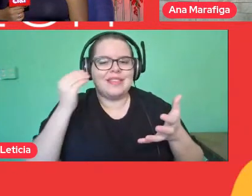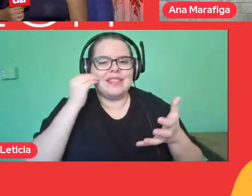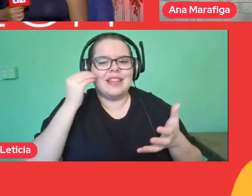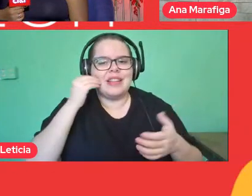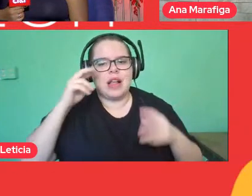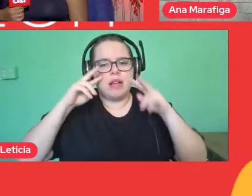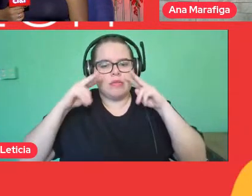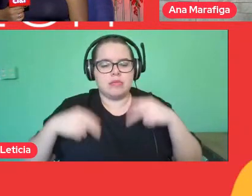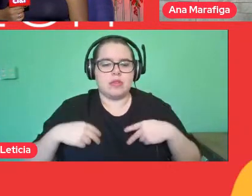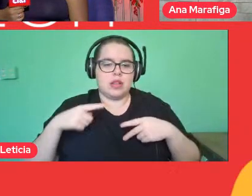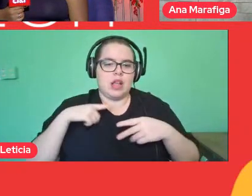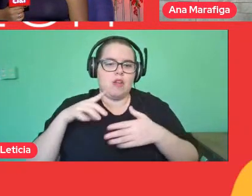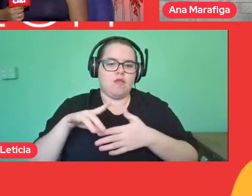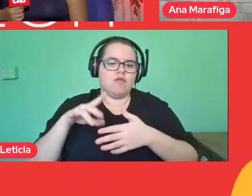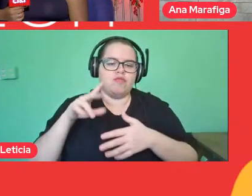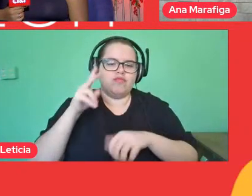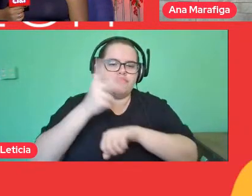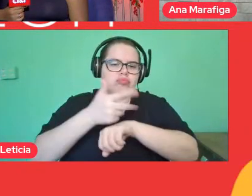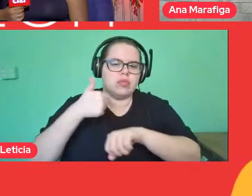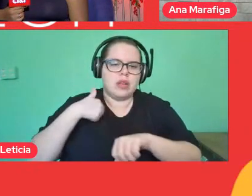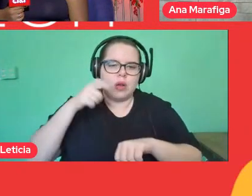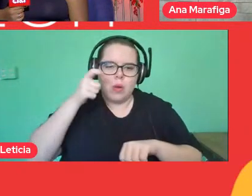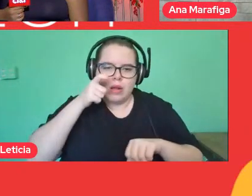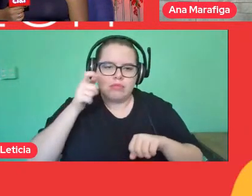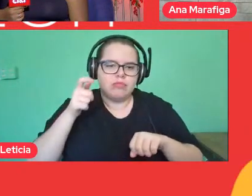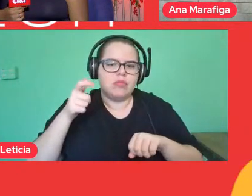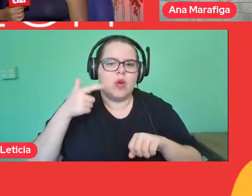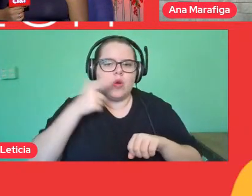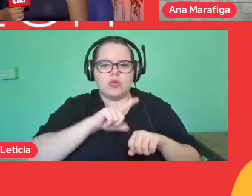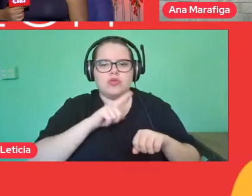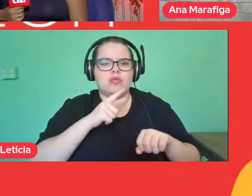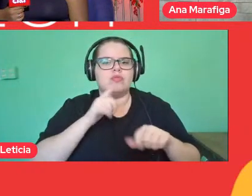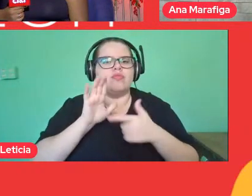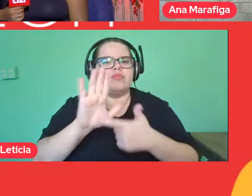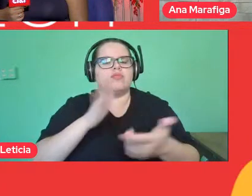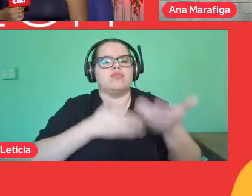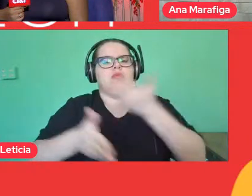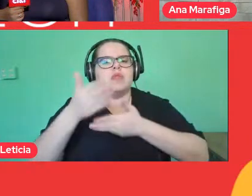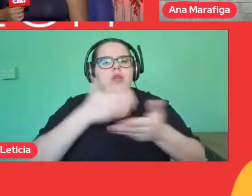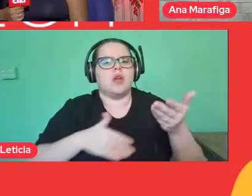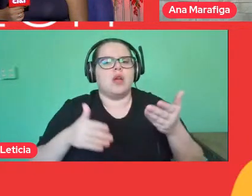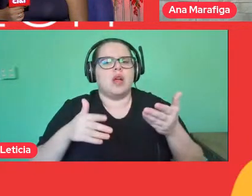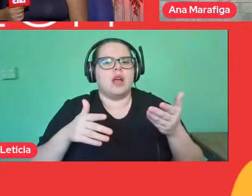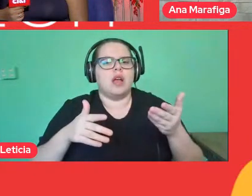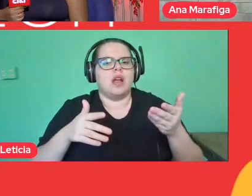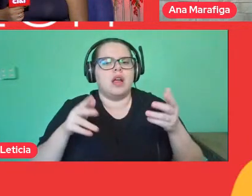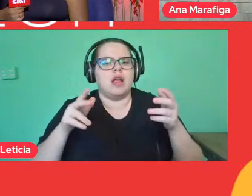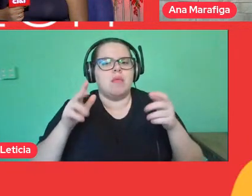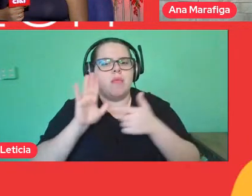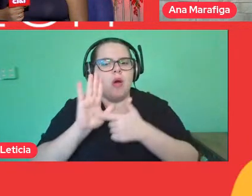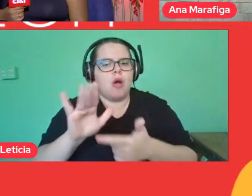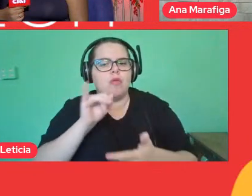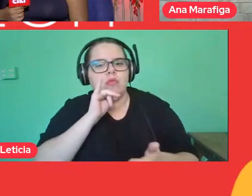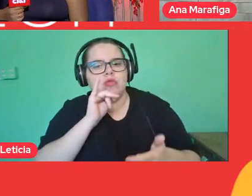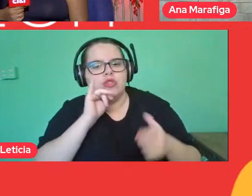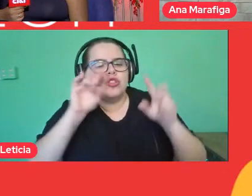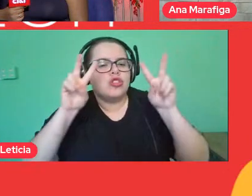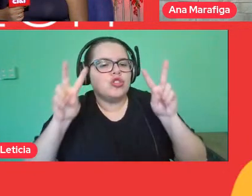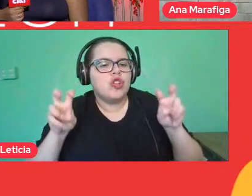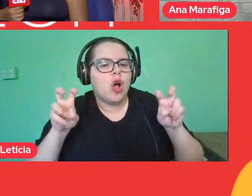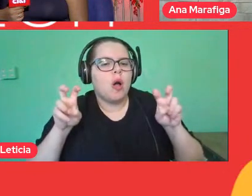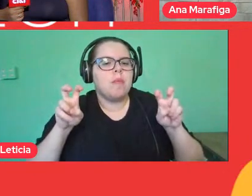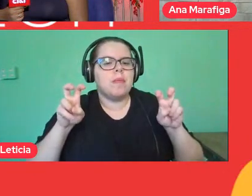Tem um vídeo que eu estava vendo esses dias, que eu acho que depois talvez eu consiga compartilhar aqui, que ele falava